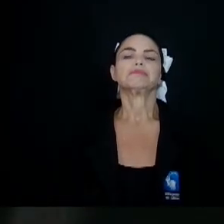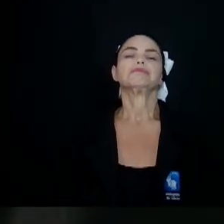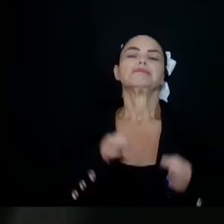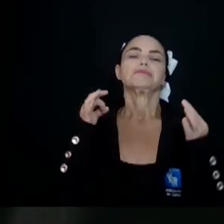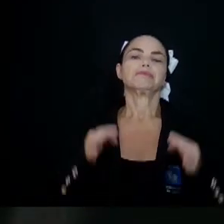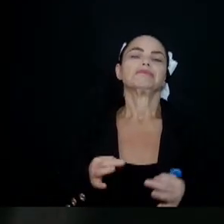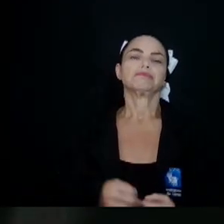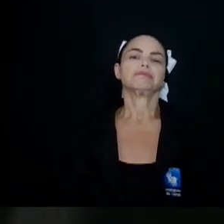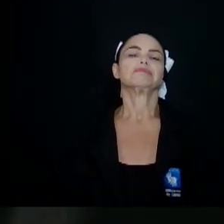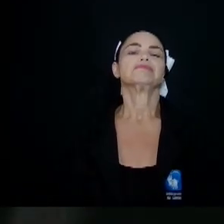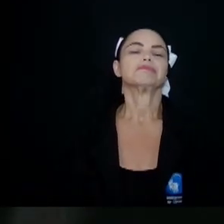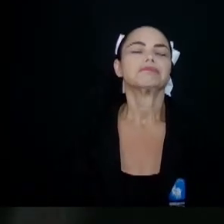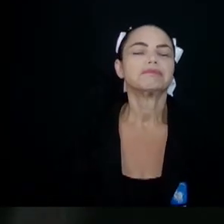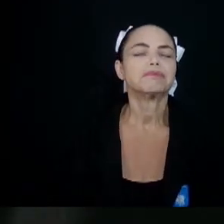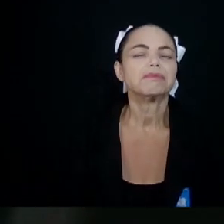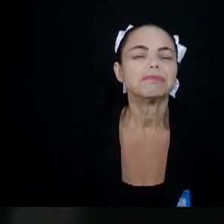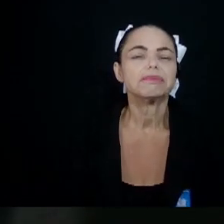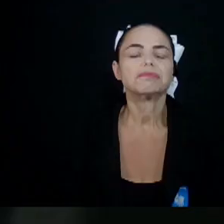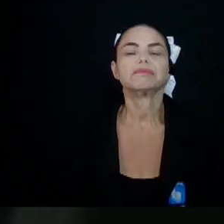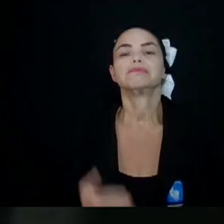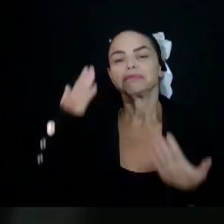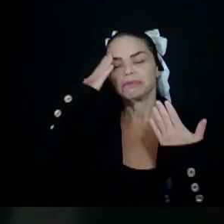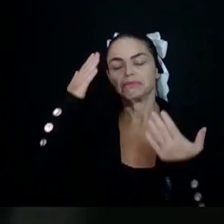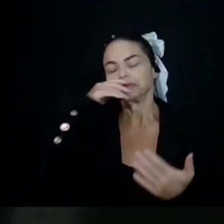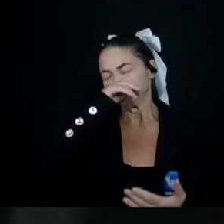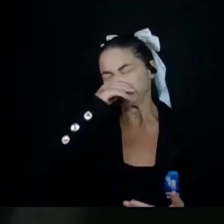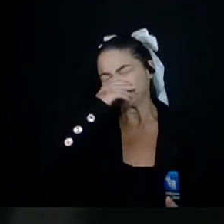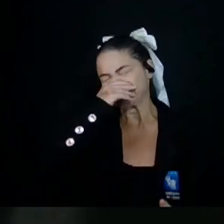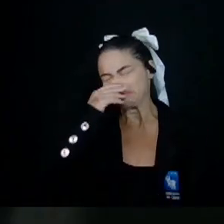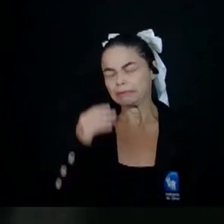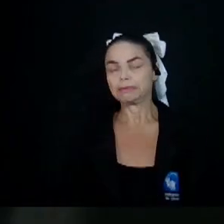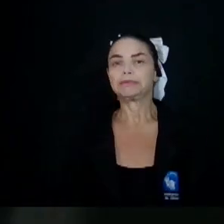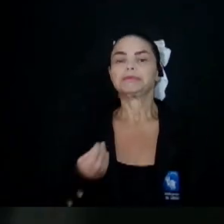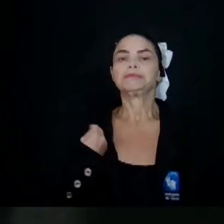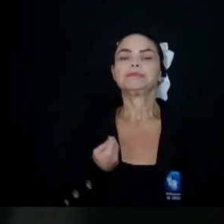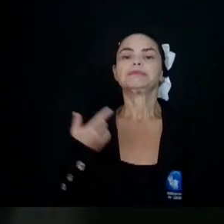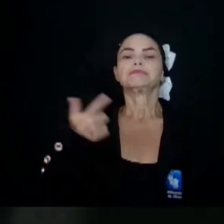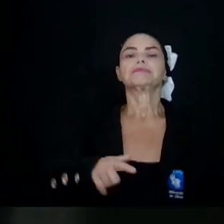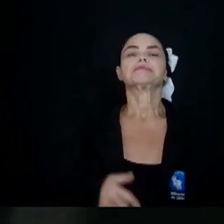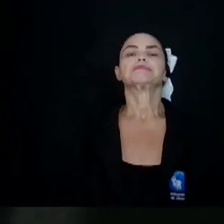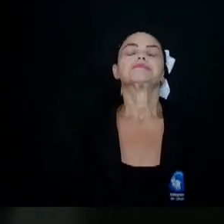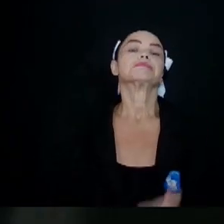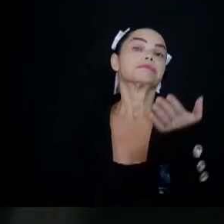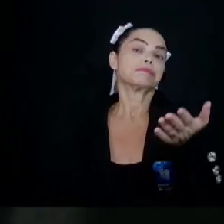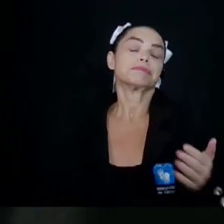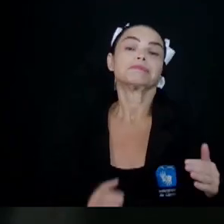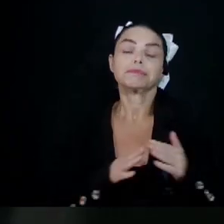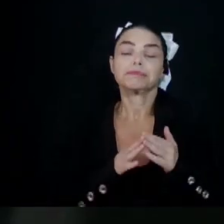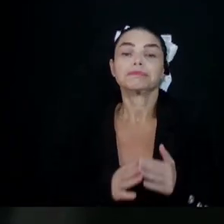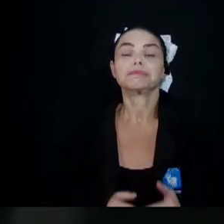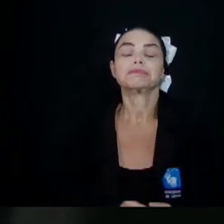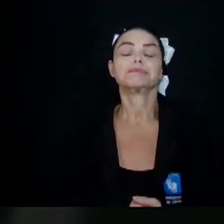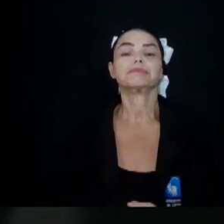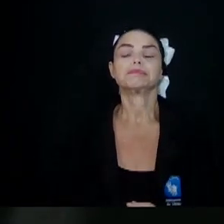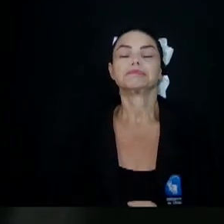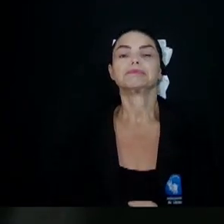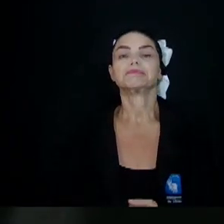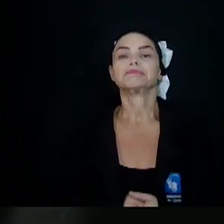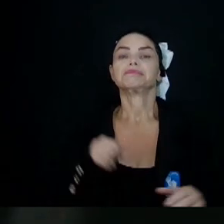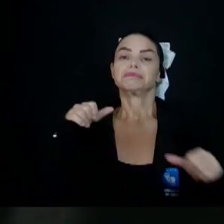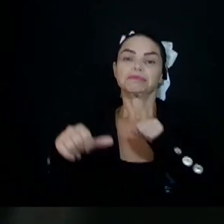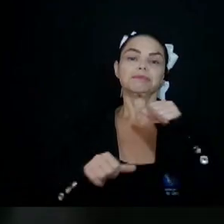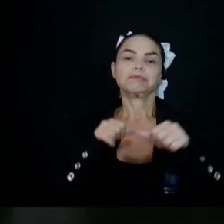Exatamente, é isso, gente. Agradecendo aos nossos convidados mais uma vez, a você que está em casa e que troca, né? Que